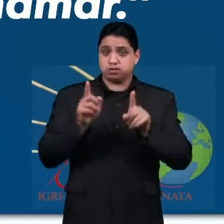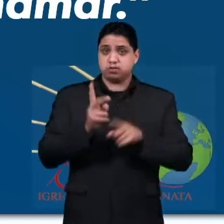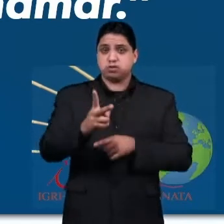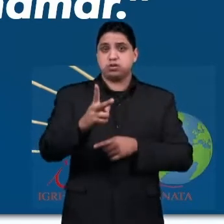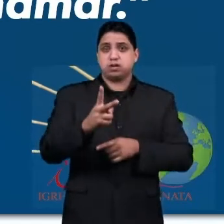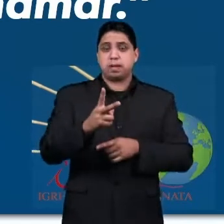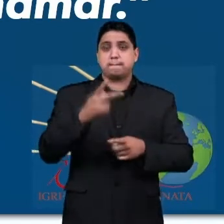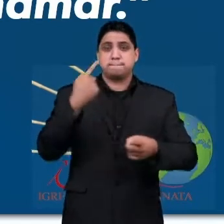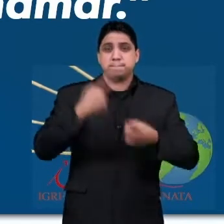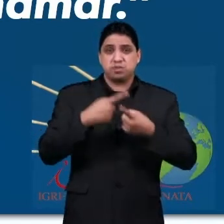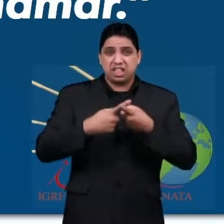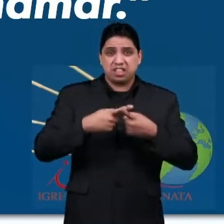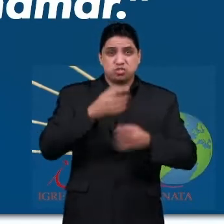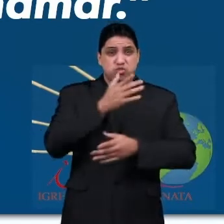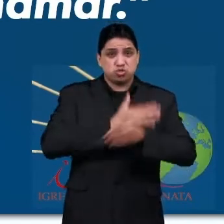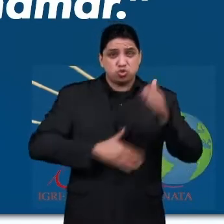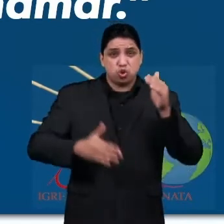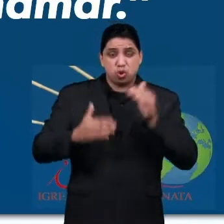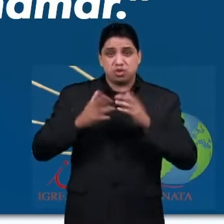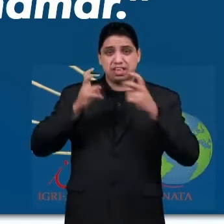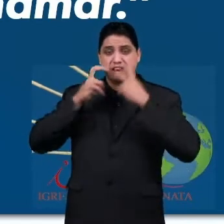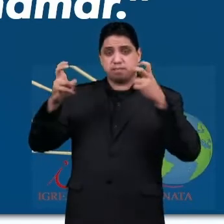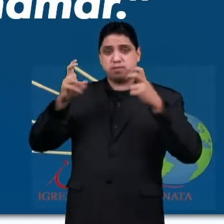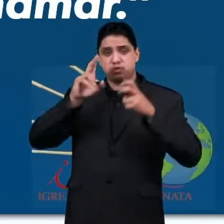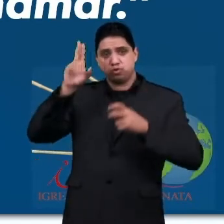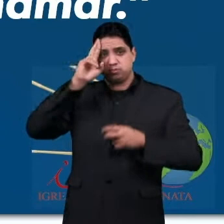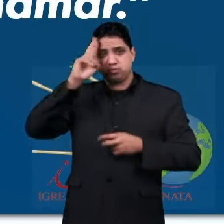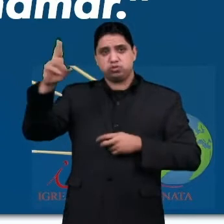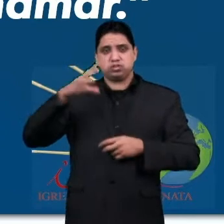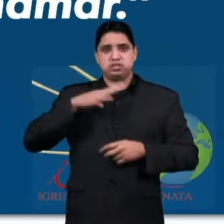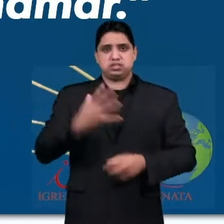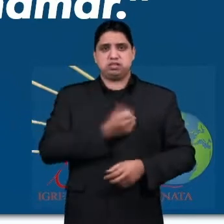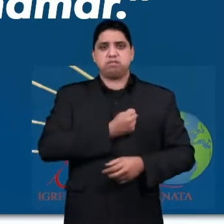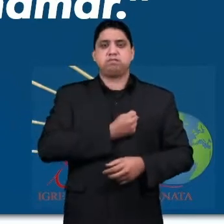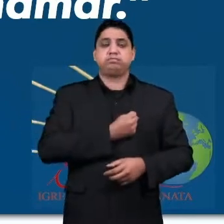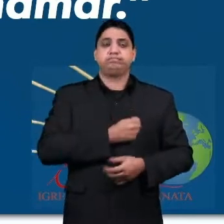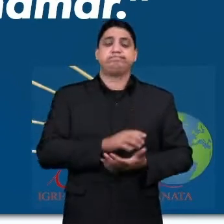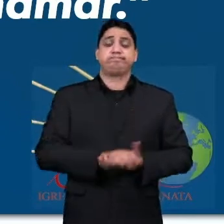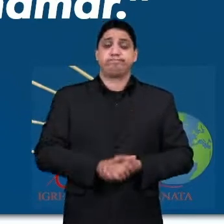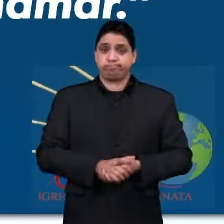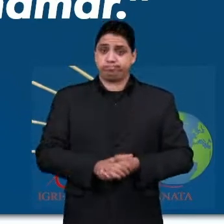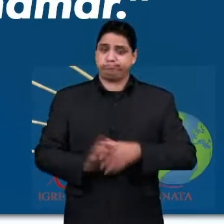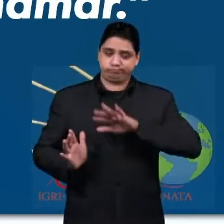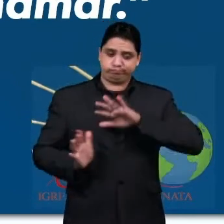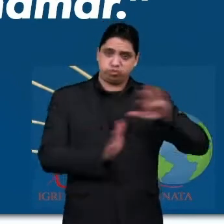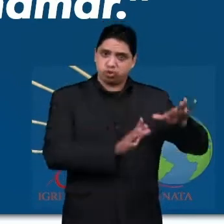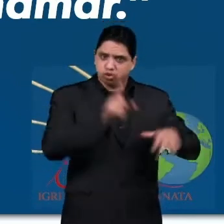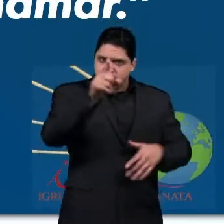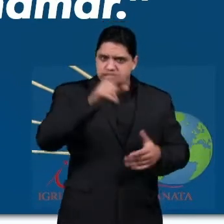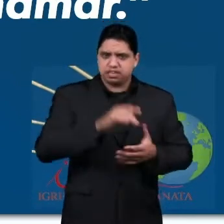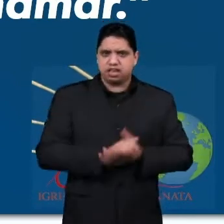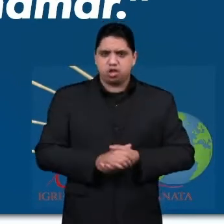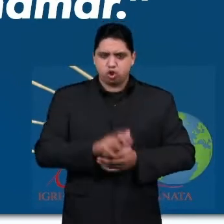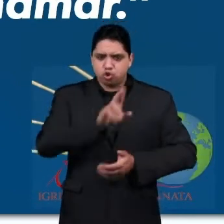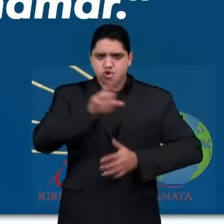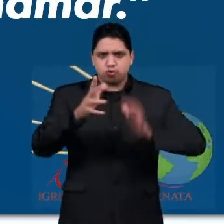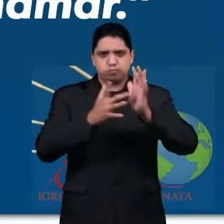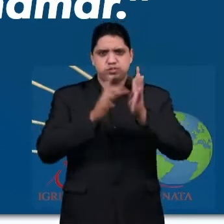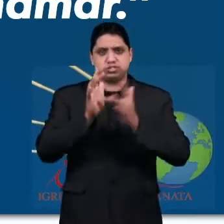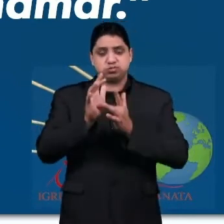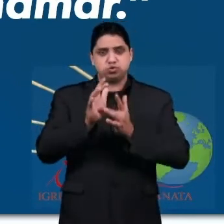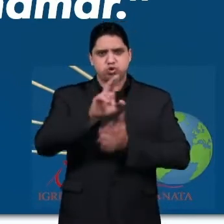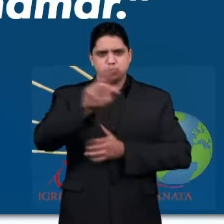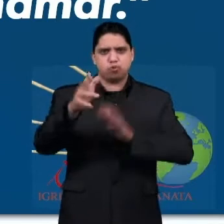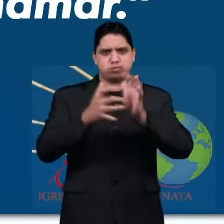todo que invocar o nome do Senhor será salvo. Invoque desse jeito, em nome de Jesus. Nada que não seja fora do nome de